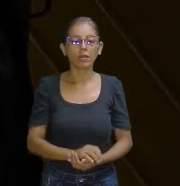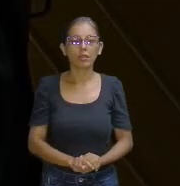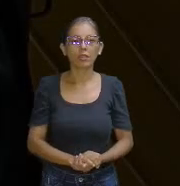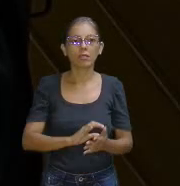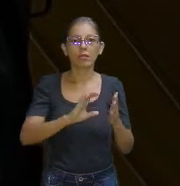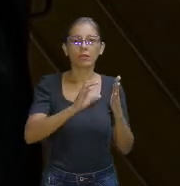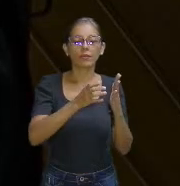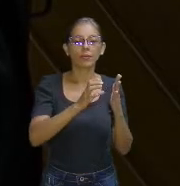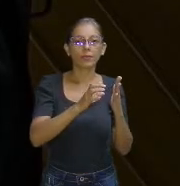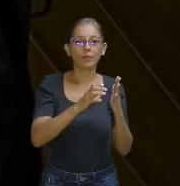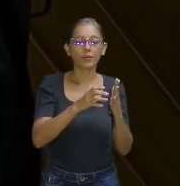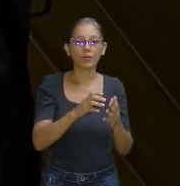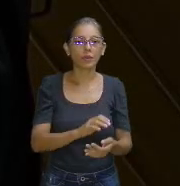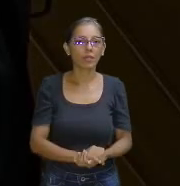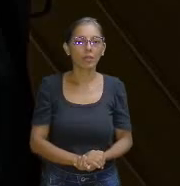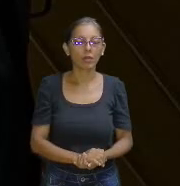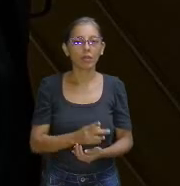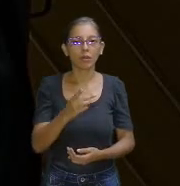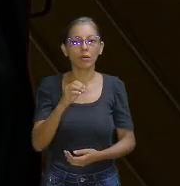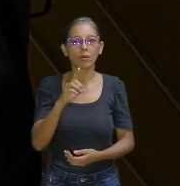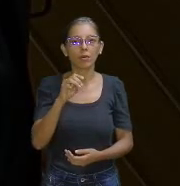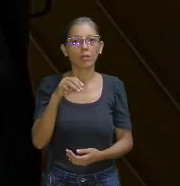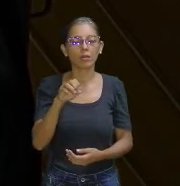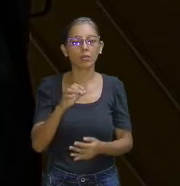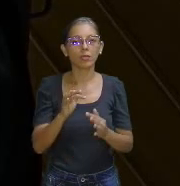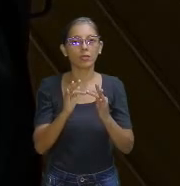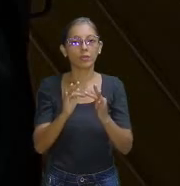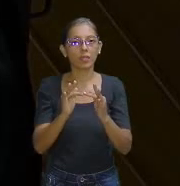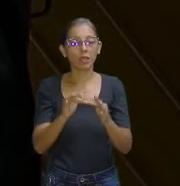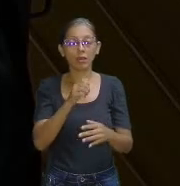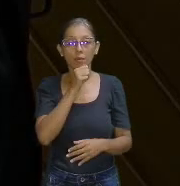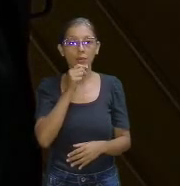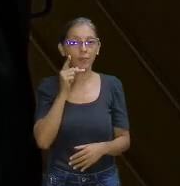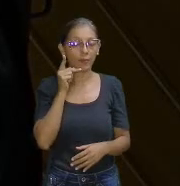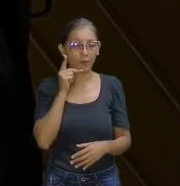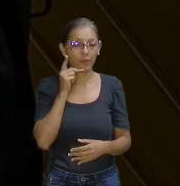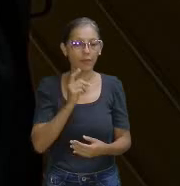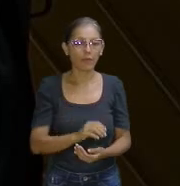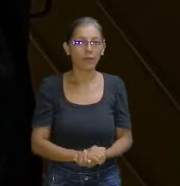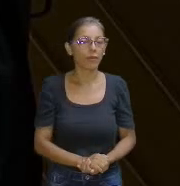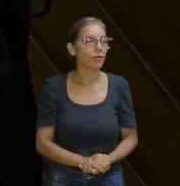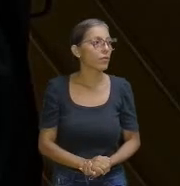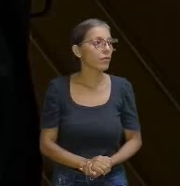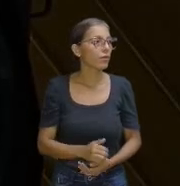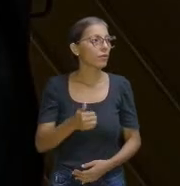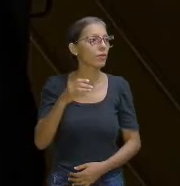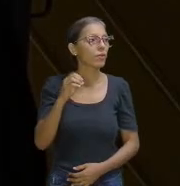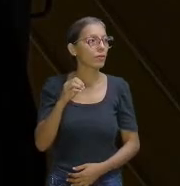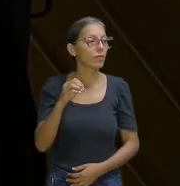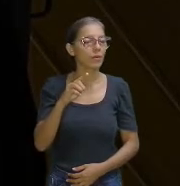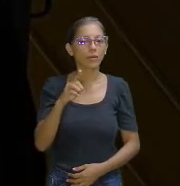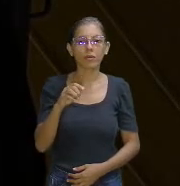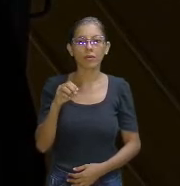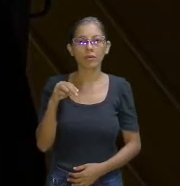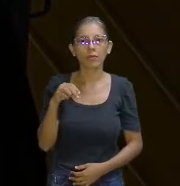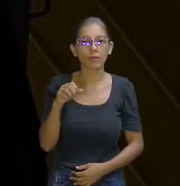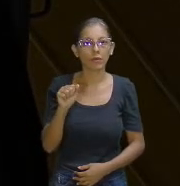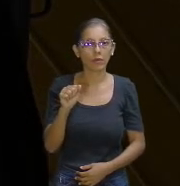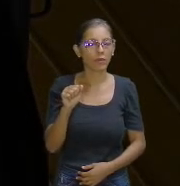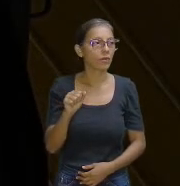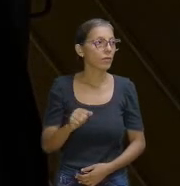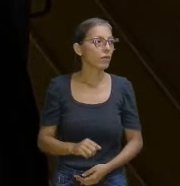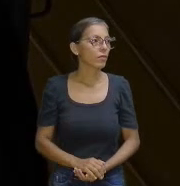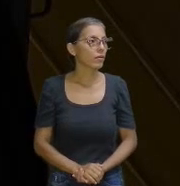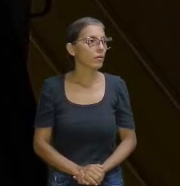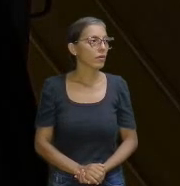de 2024 no município de Ferreira Gomes, Amapá, 12ª Zona Eleitoral. A